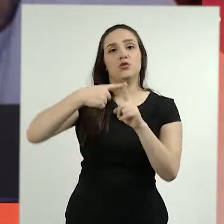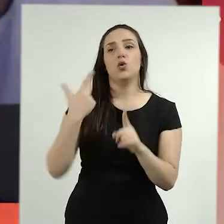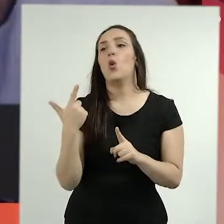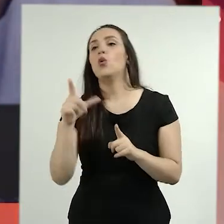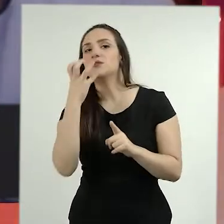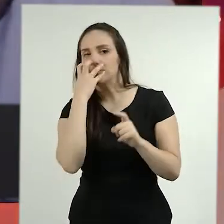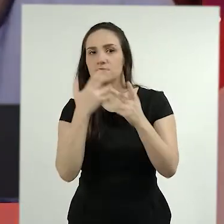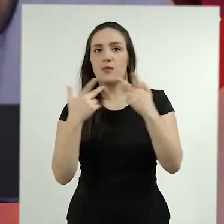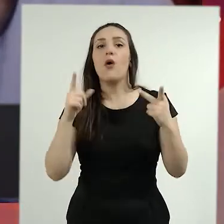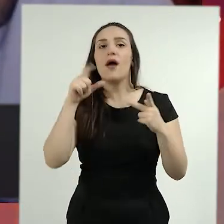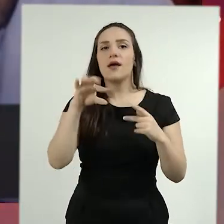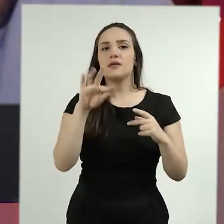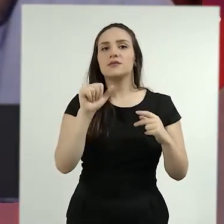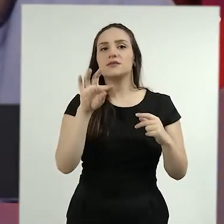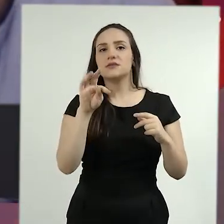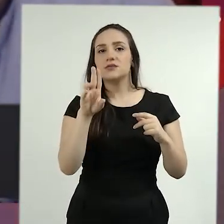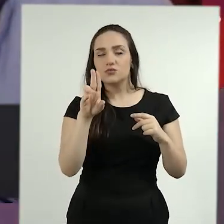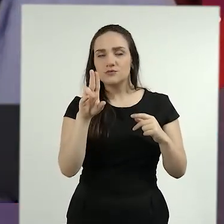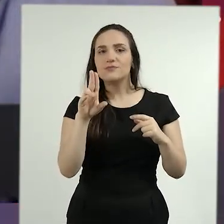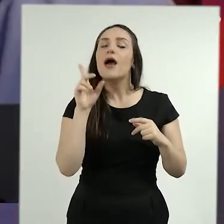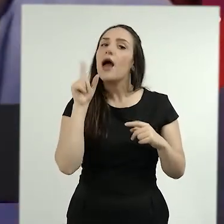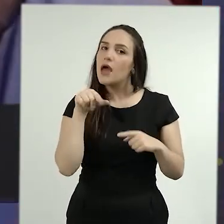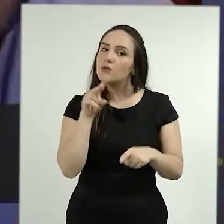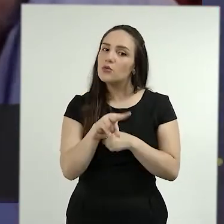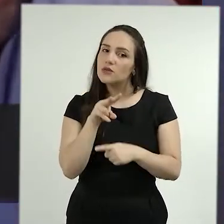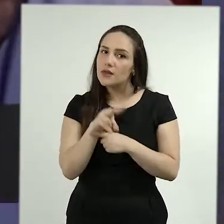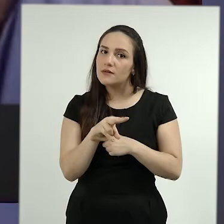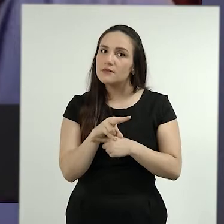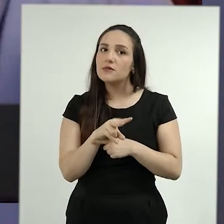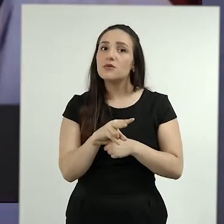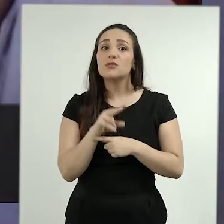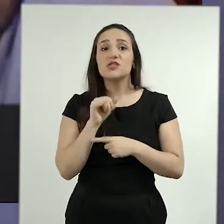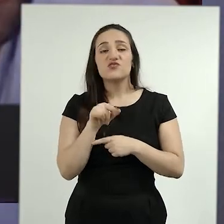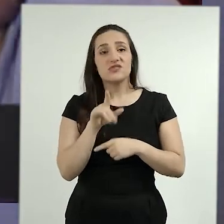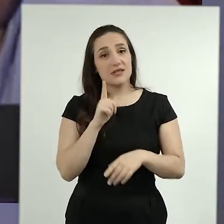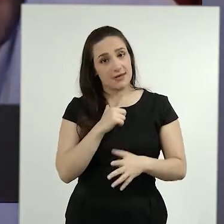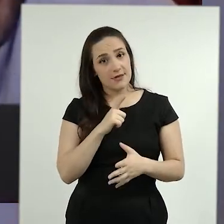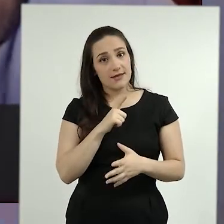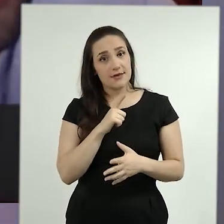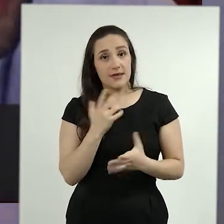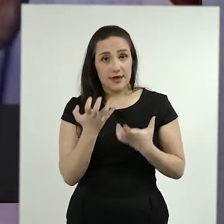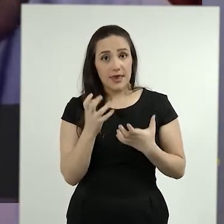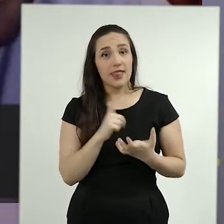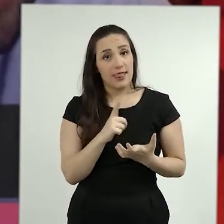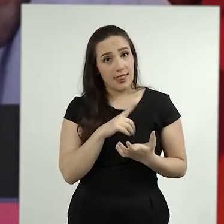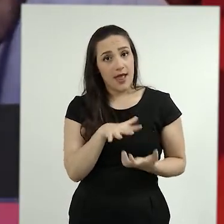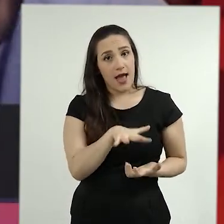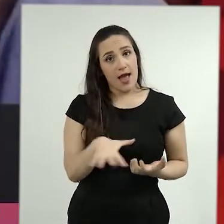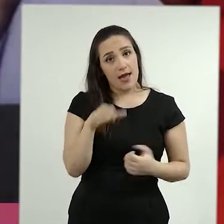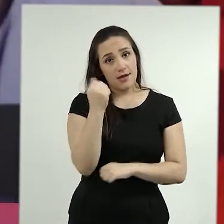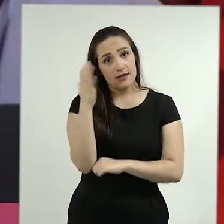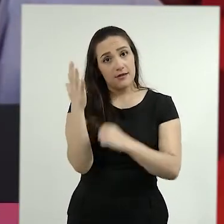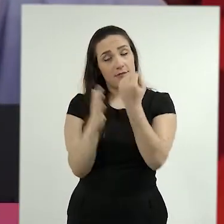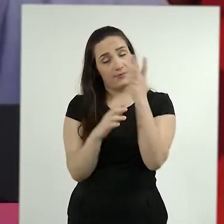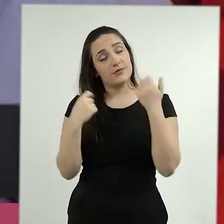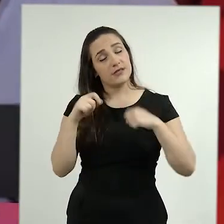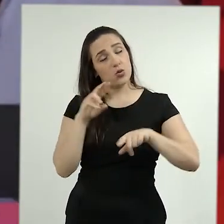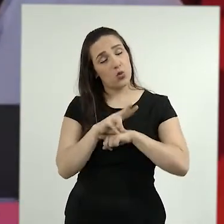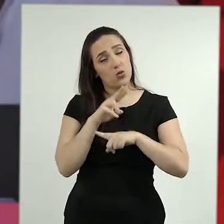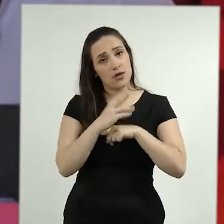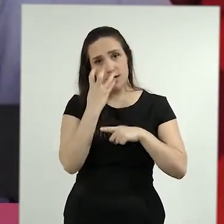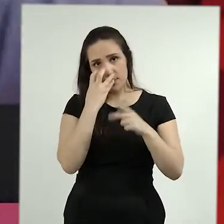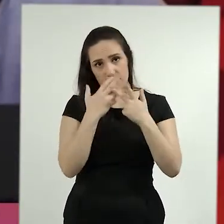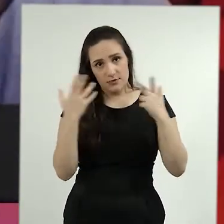ecológico aqui da região. Então, hoje, para se criar uma área, ela tem que ter algumas espécies de flora, né, de vegetação, tem